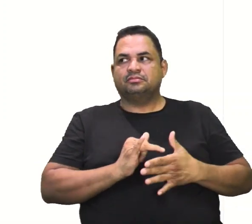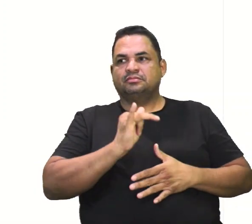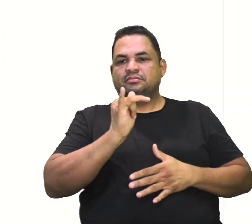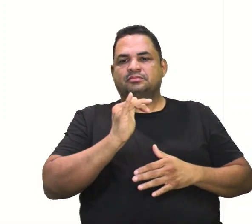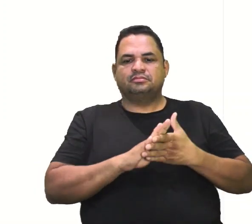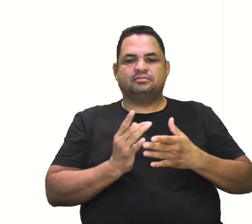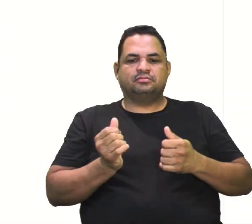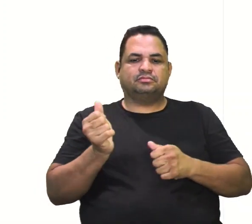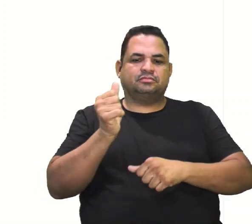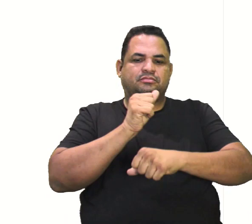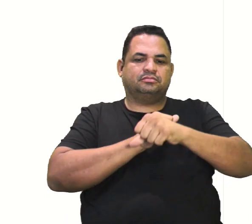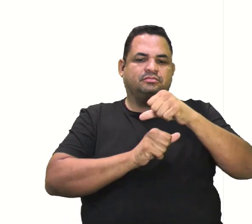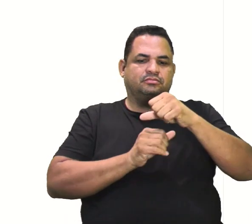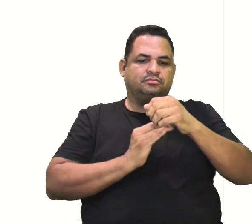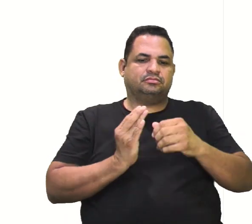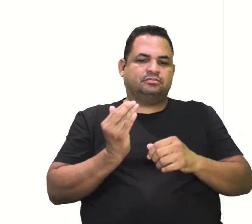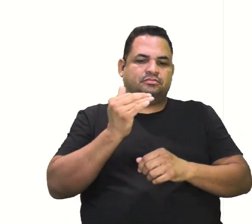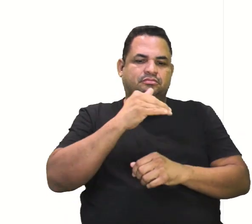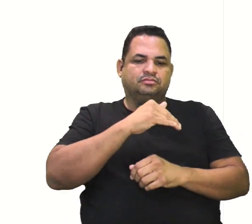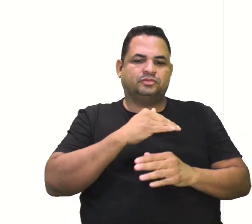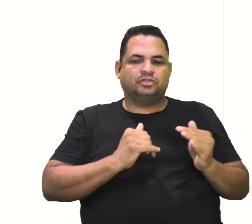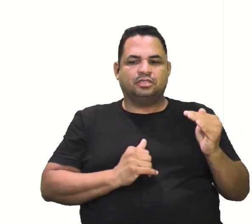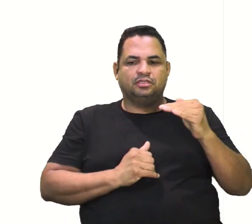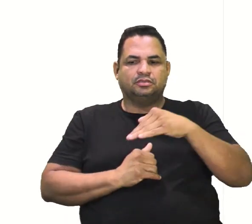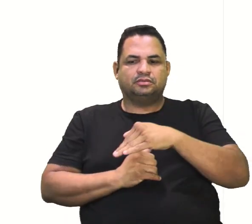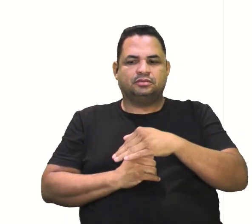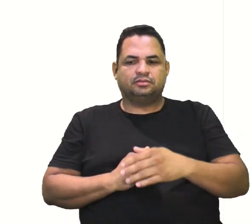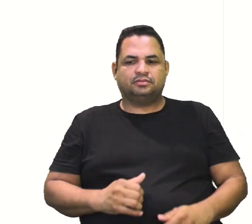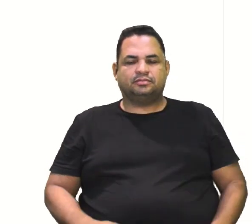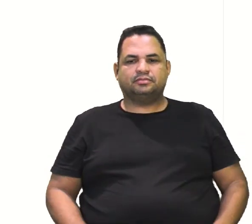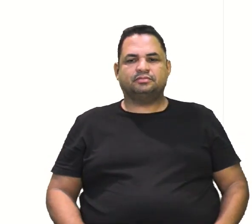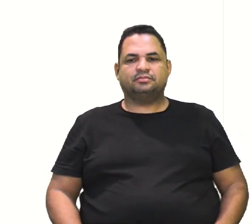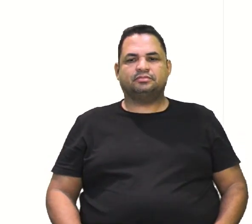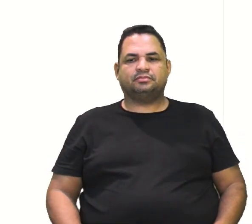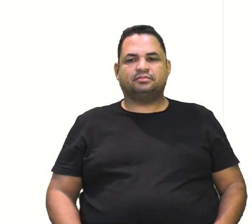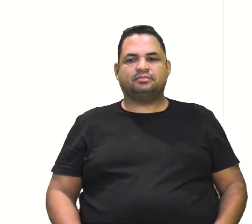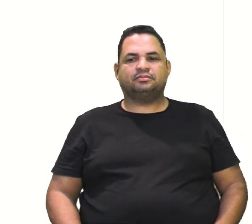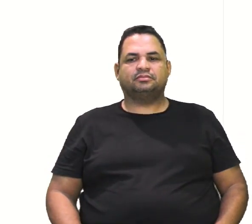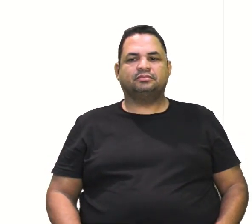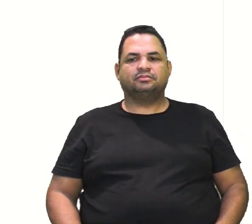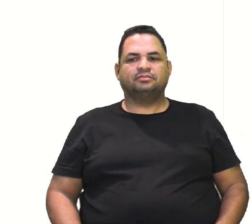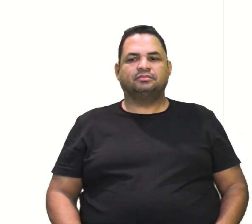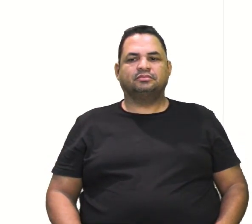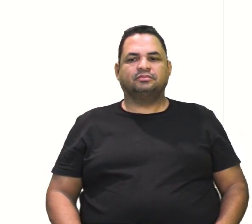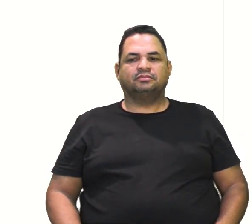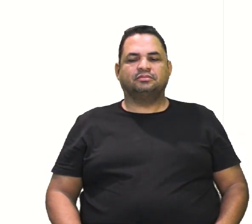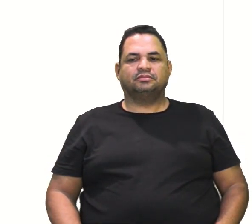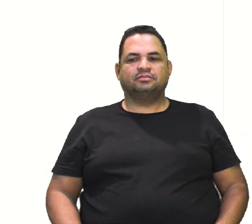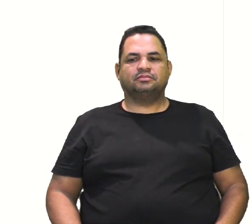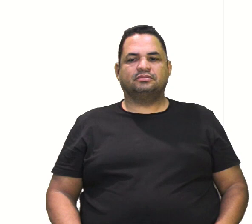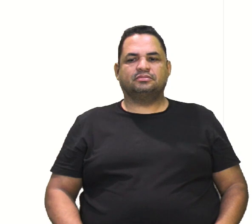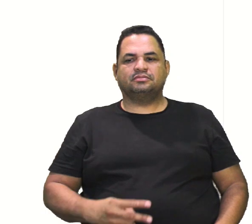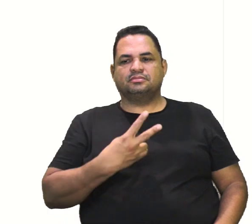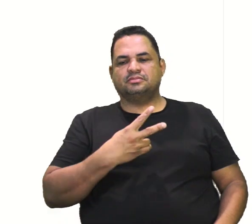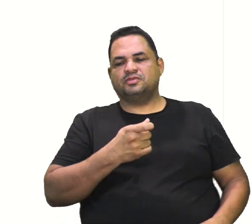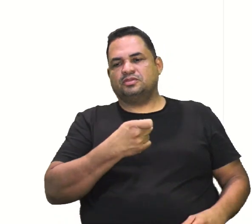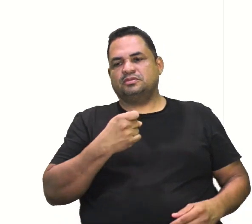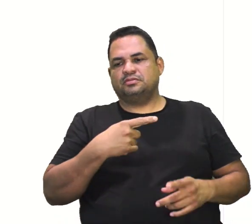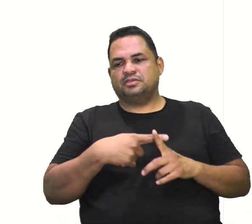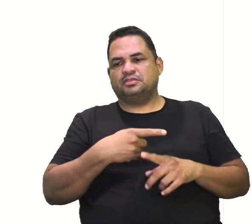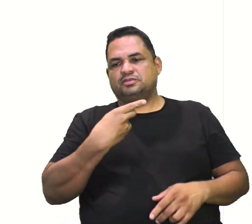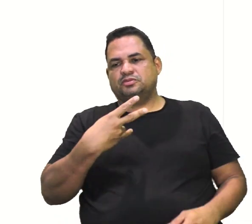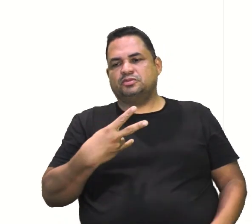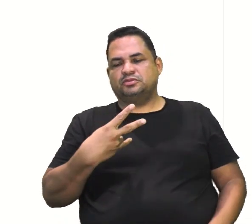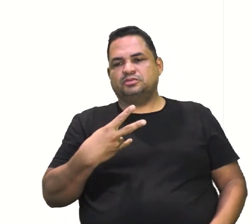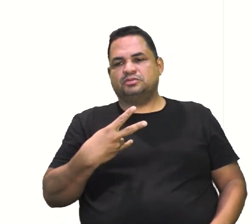de um lado, o que não tem, passamos para o outro membro. Menos 2x passa para outro membro? 2x. Menos 2 passa para outro membro?